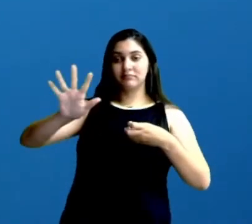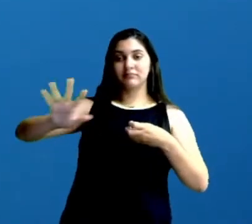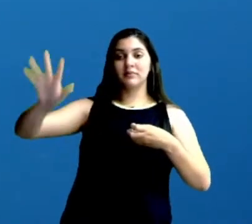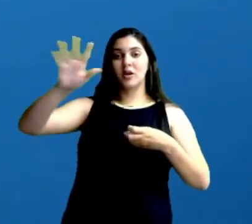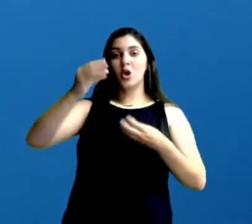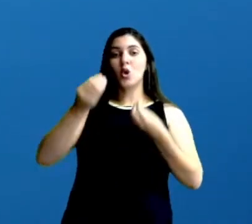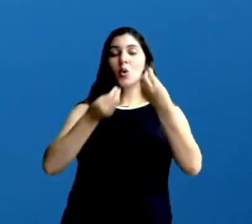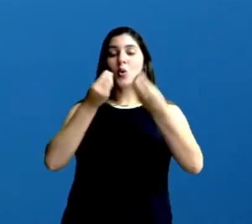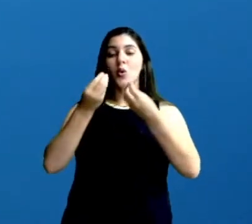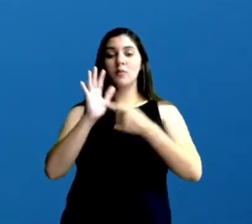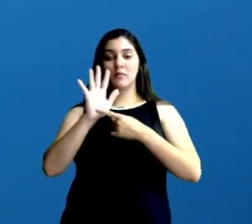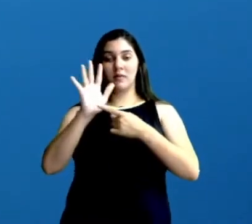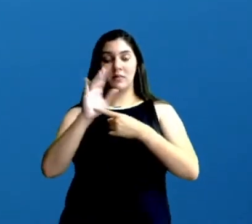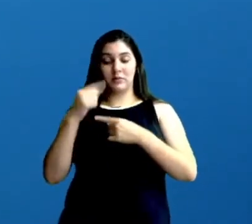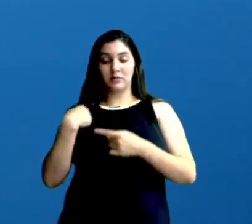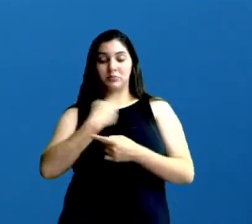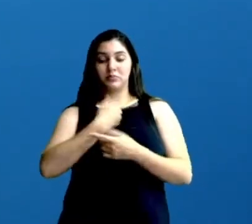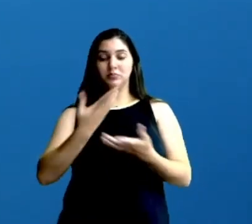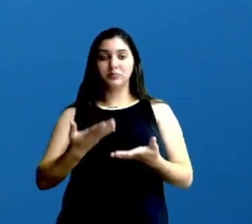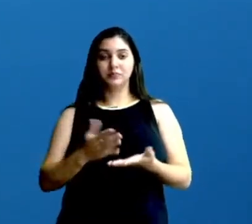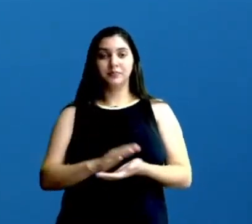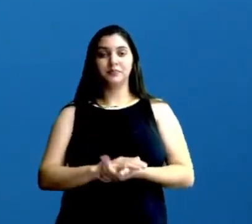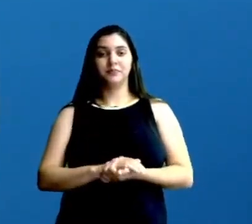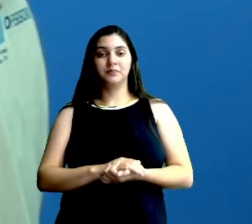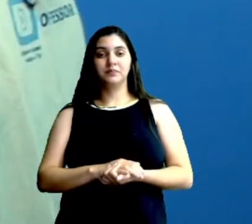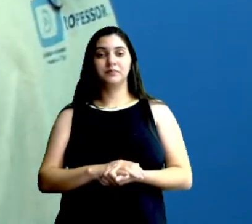como ela se apresenta para a gente.